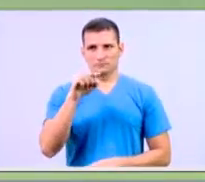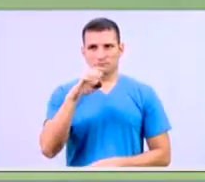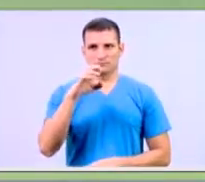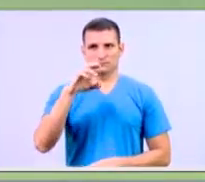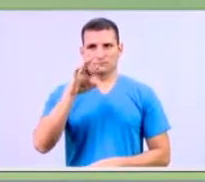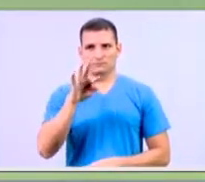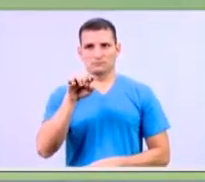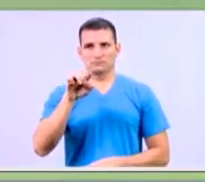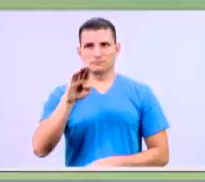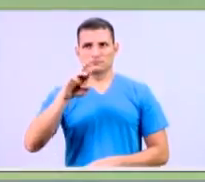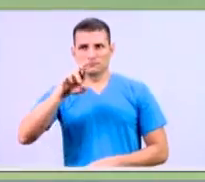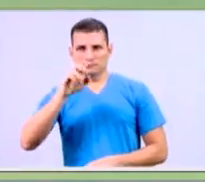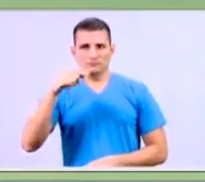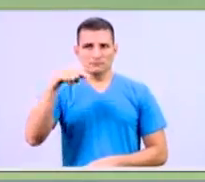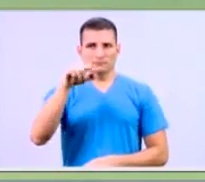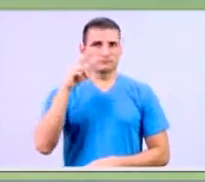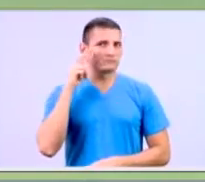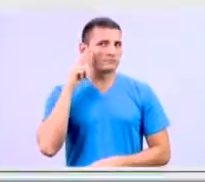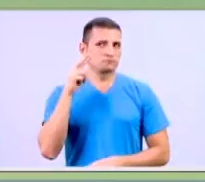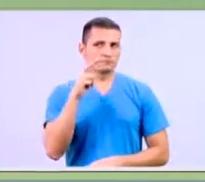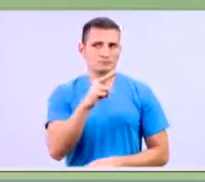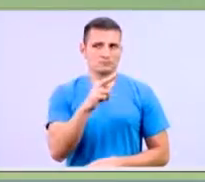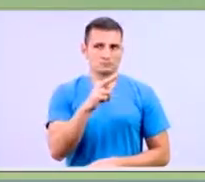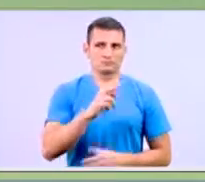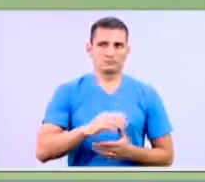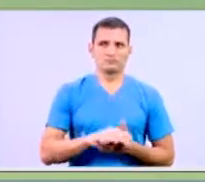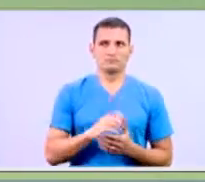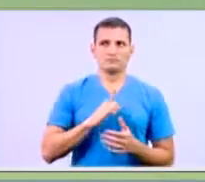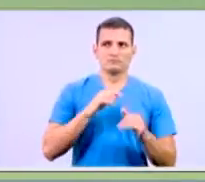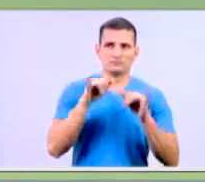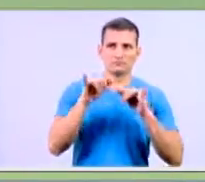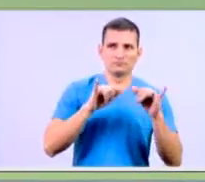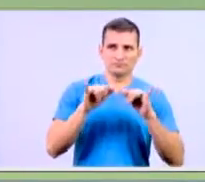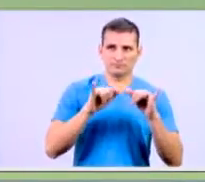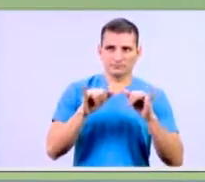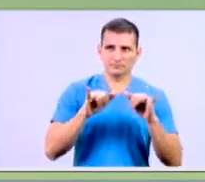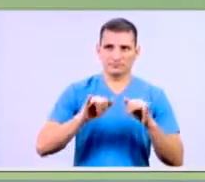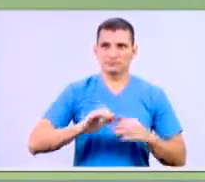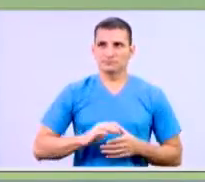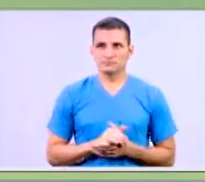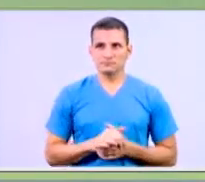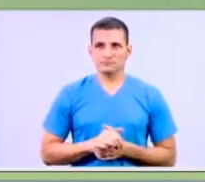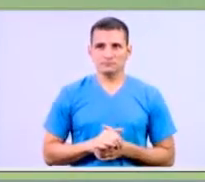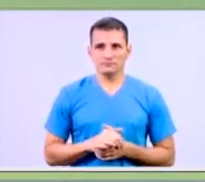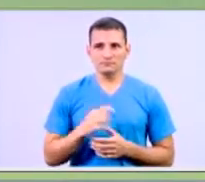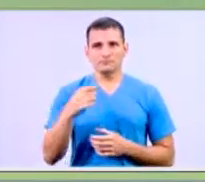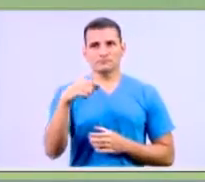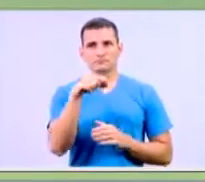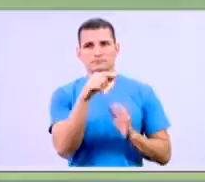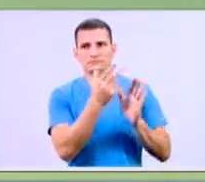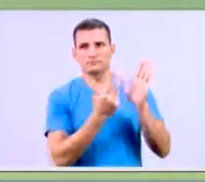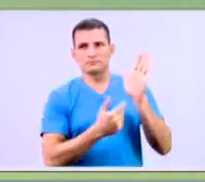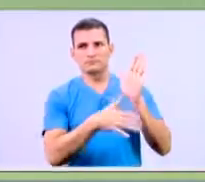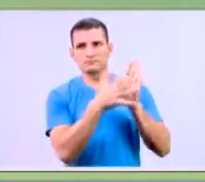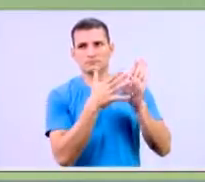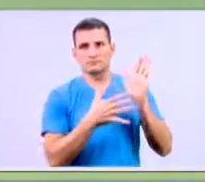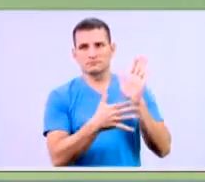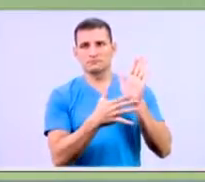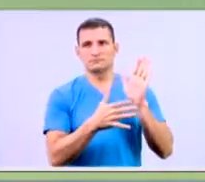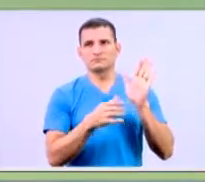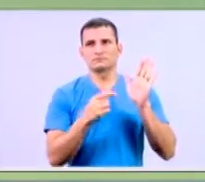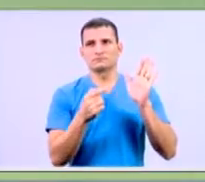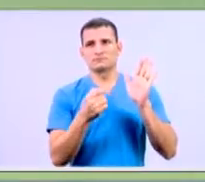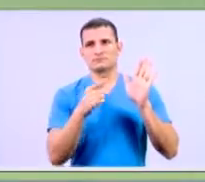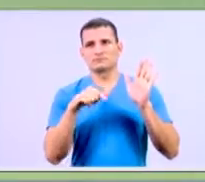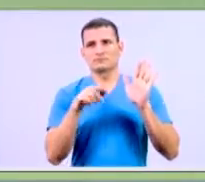cartilha.cert.br, vocês vão ver algumas informações e aí eu trago para vocês aqui uma imagem que é um print de uma